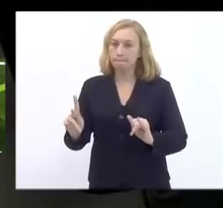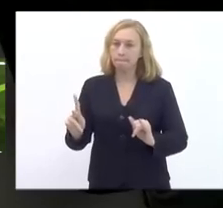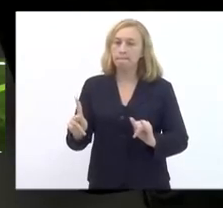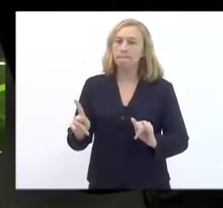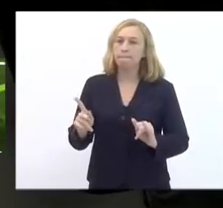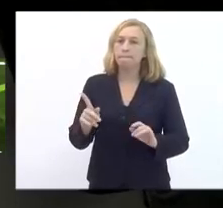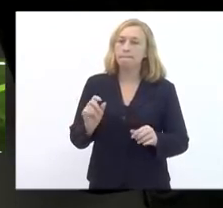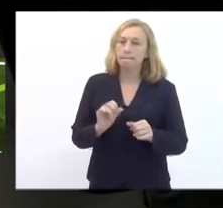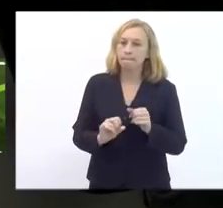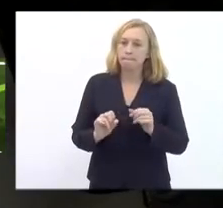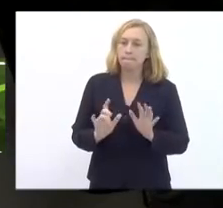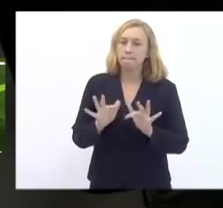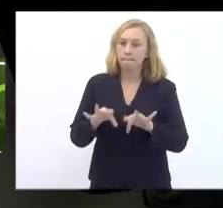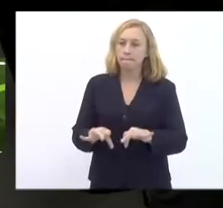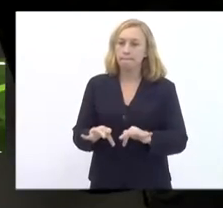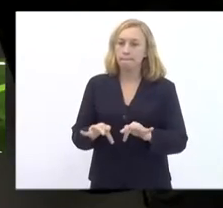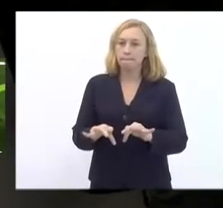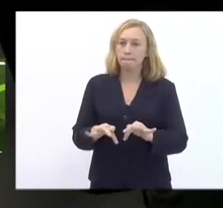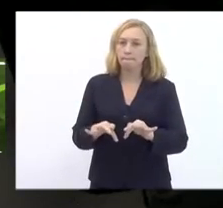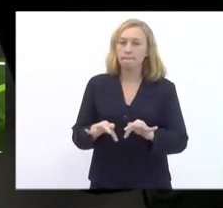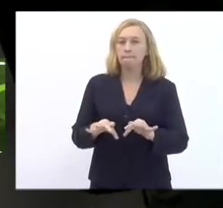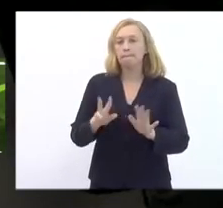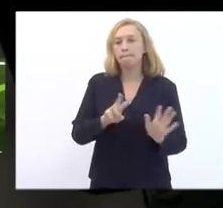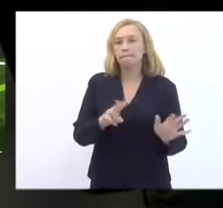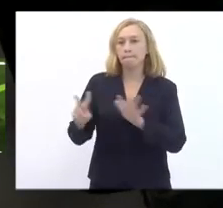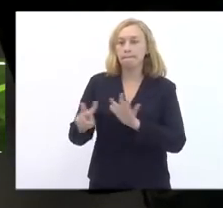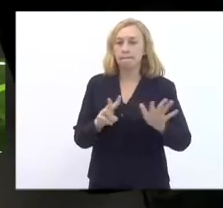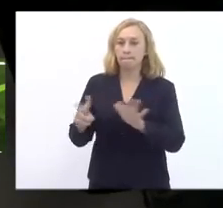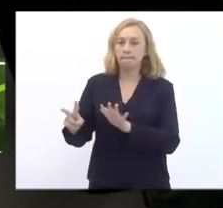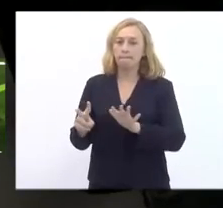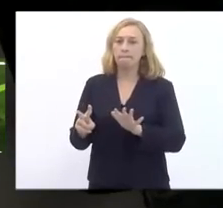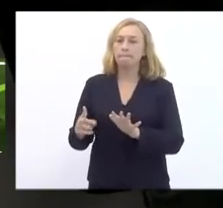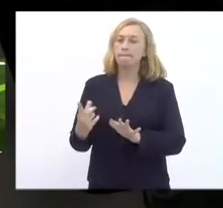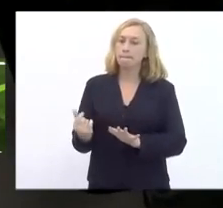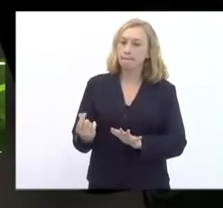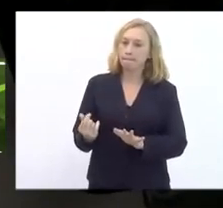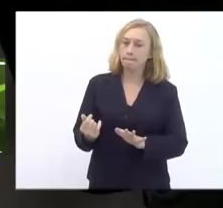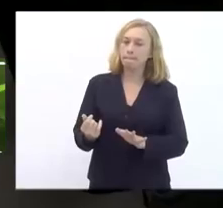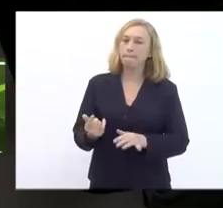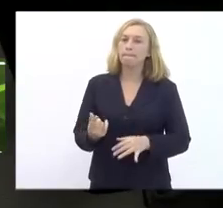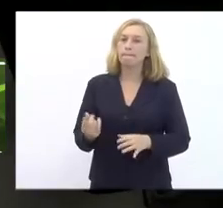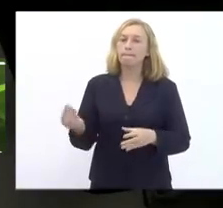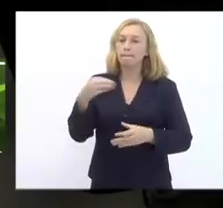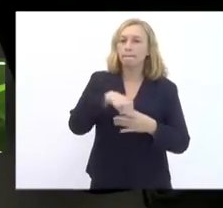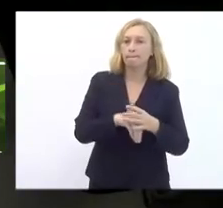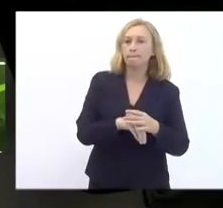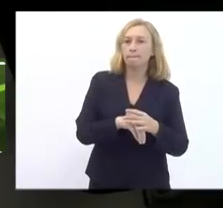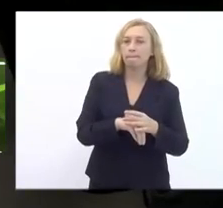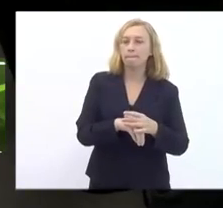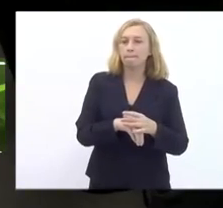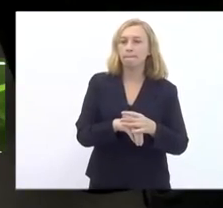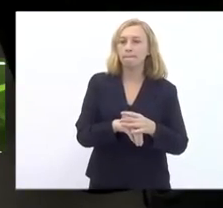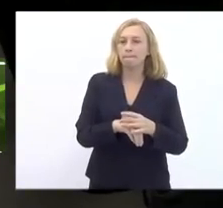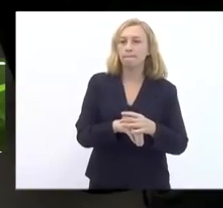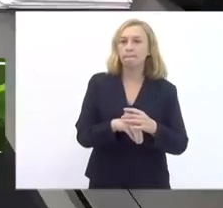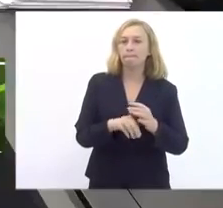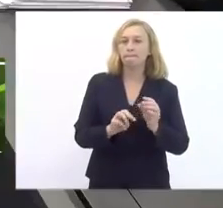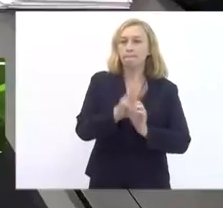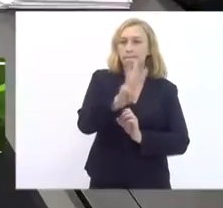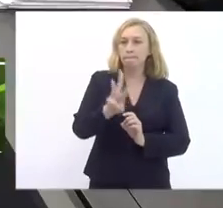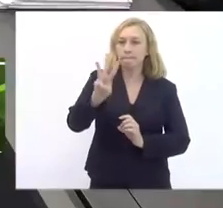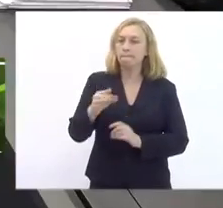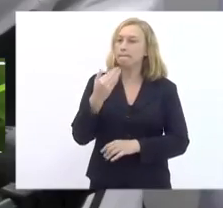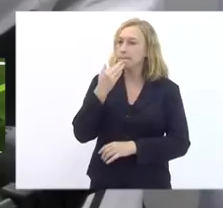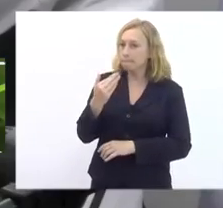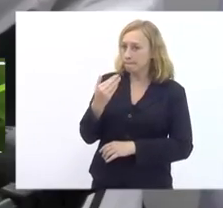A gente faz o fechamento mensal desses valores através do relatório de atividades que a gente publica dentro do site da Getransp todos os meses. Então, eu vou pedir que